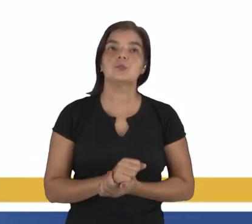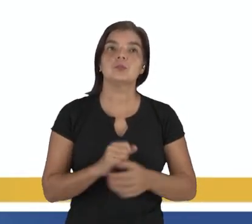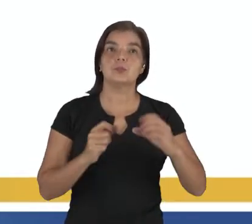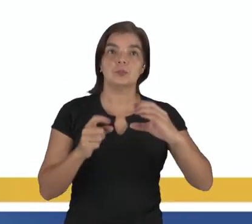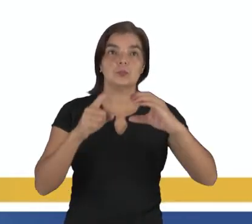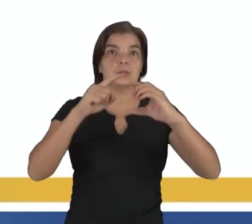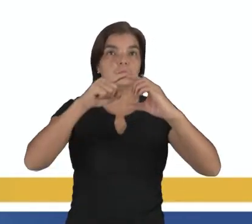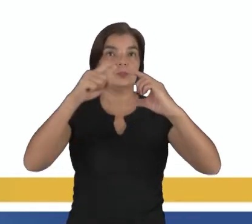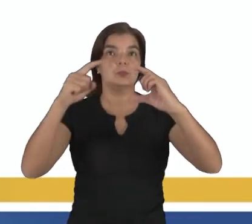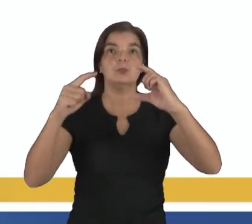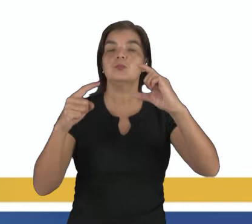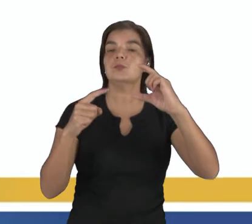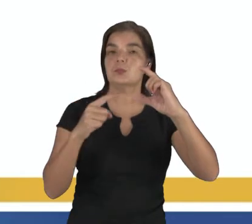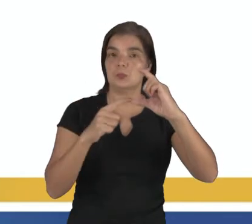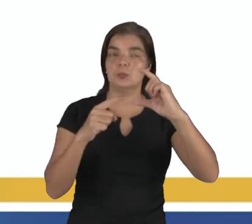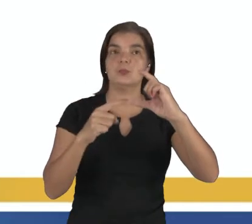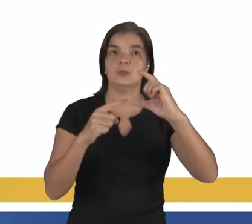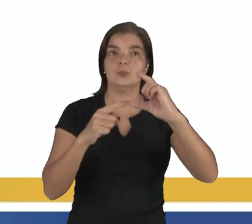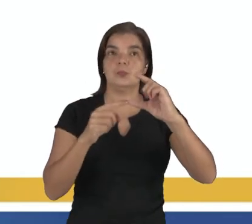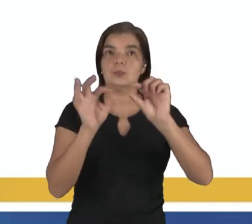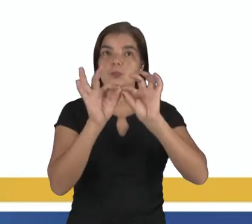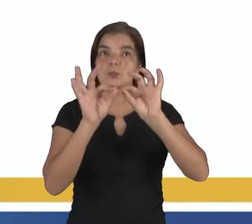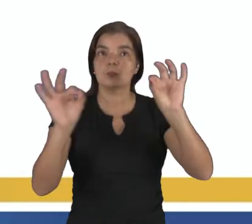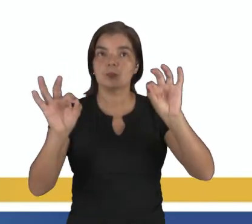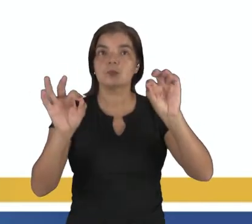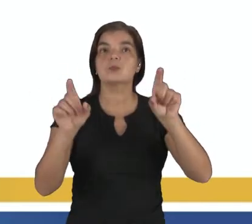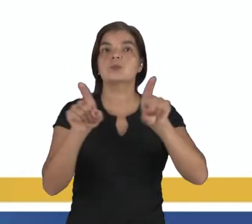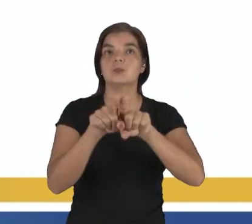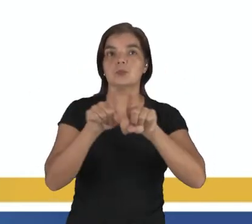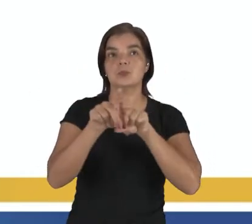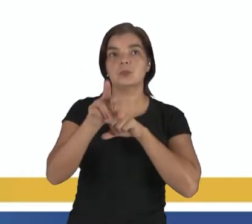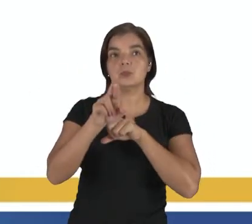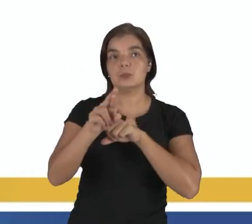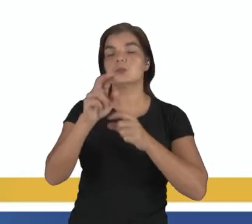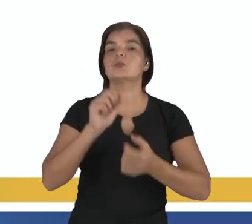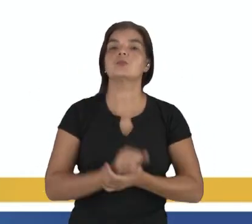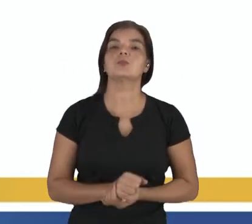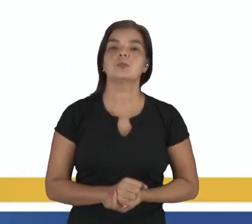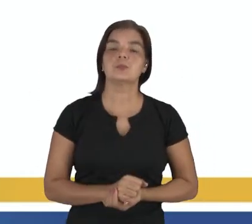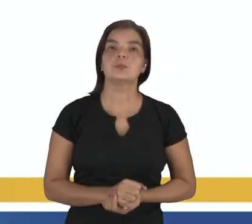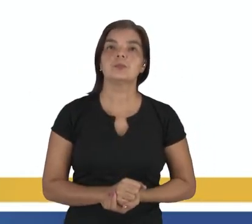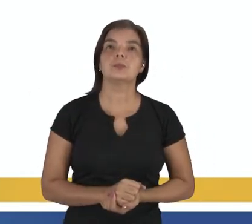da circunferência em função da medida do raio é